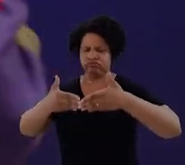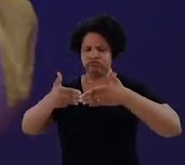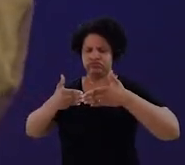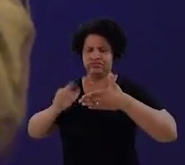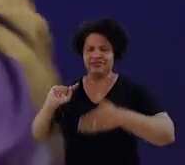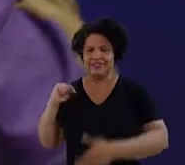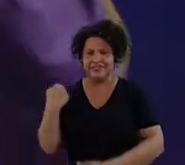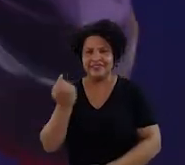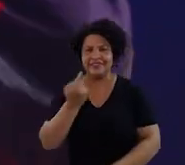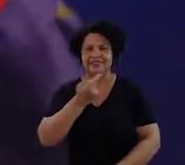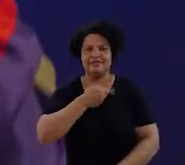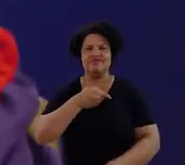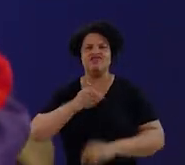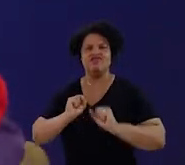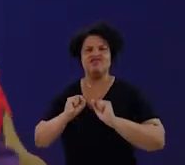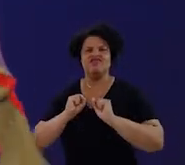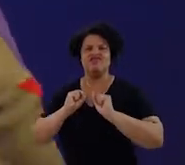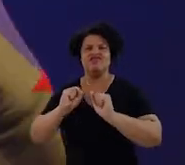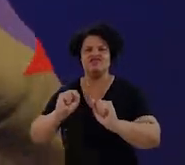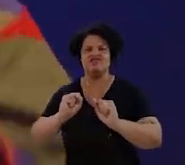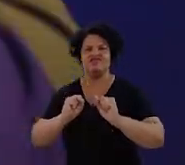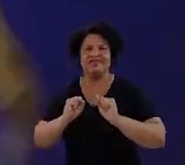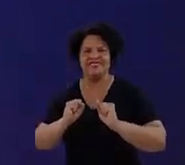por isso eu falo, eu posso.